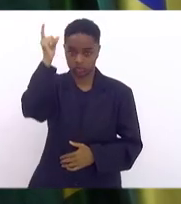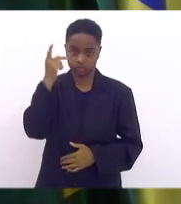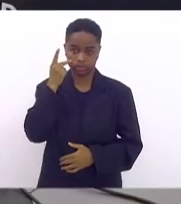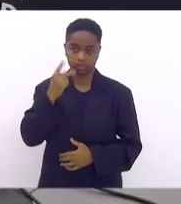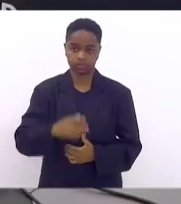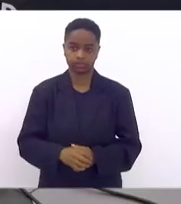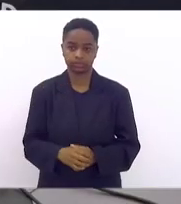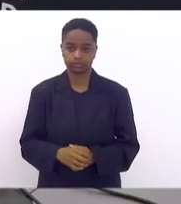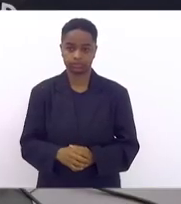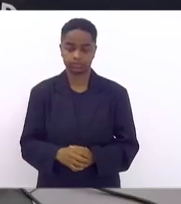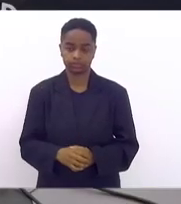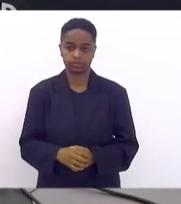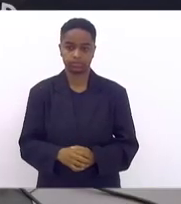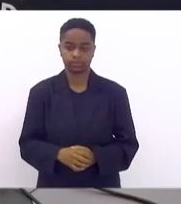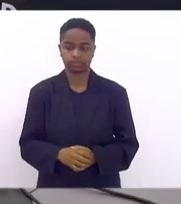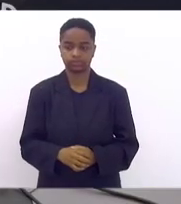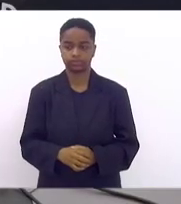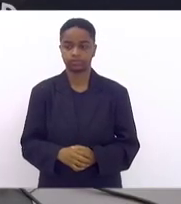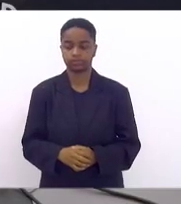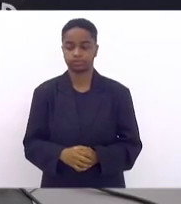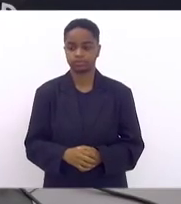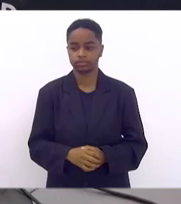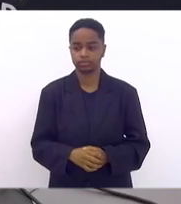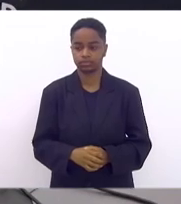alguma consideração?